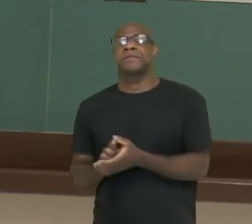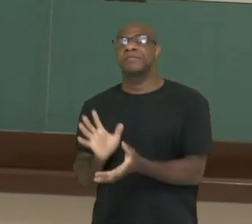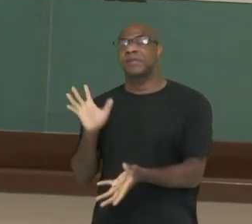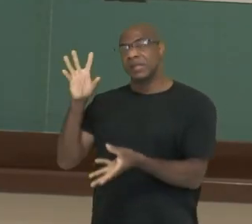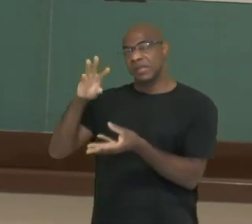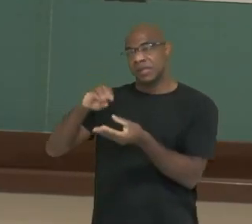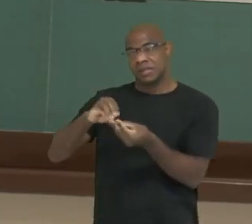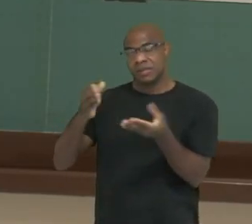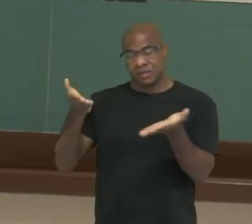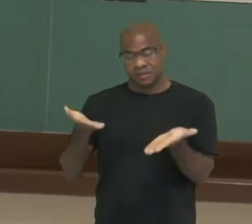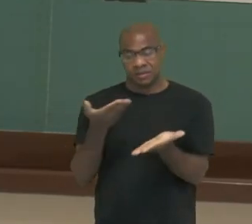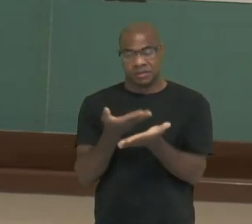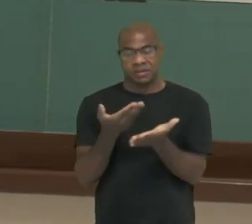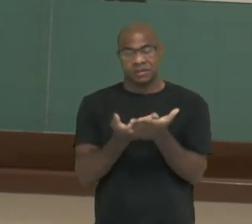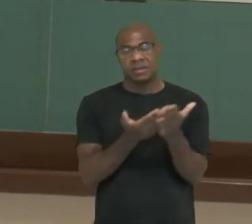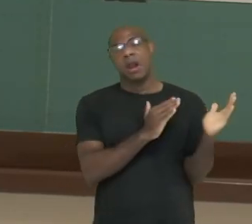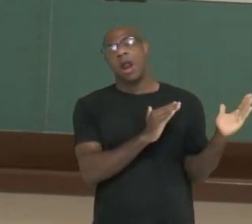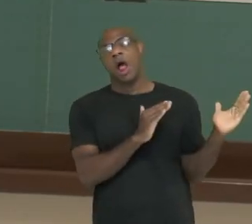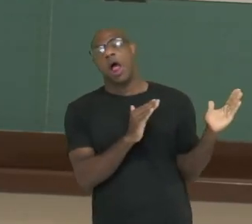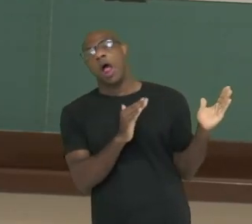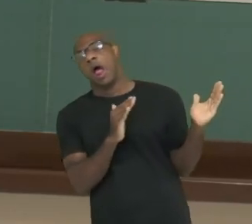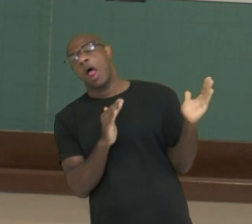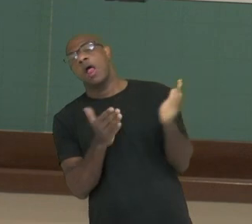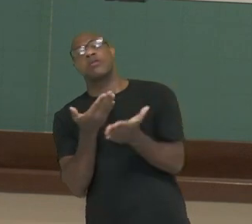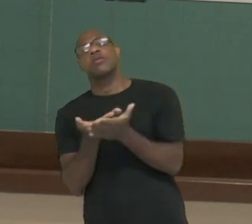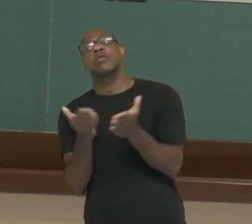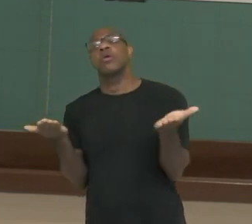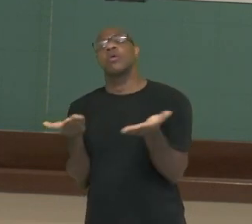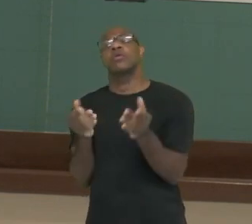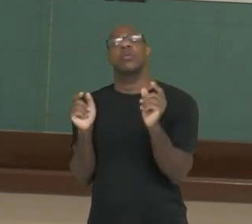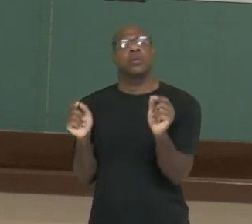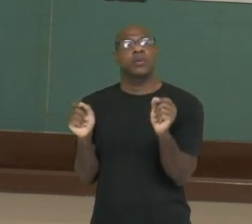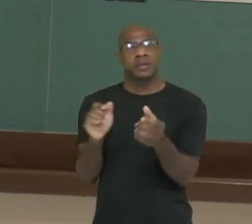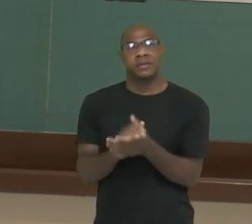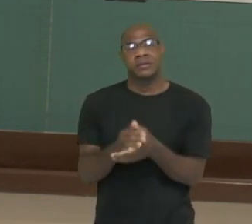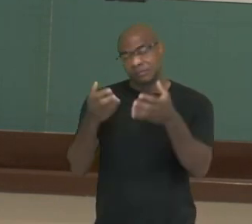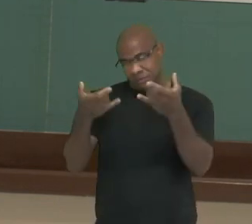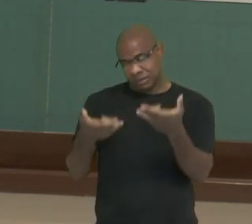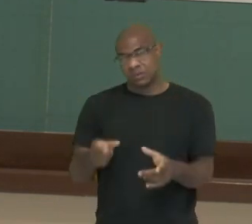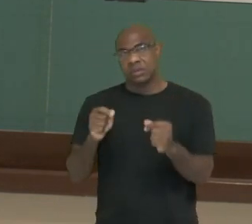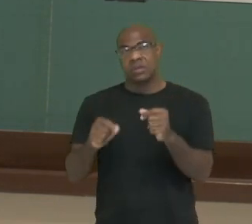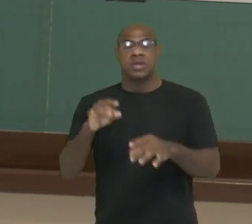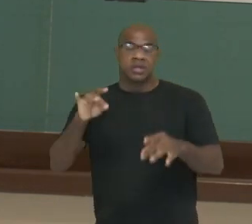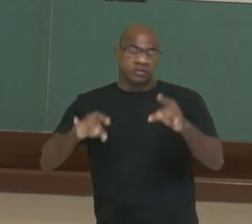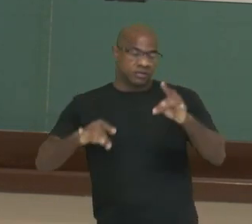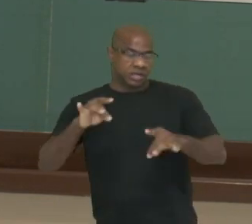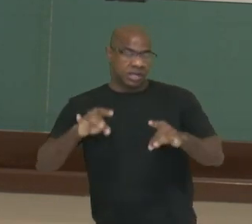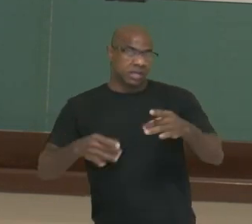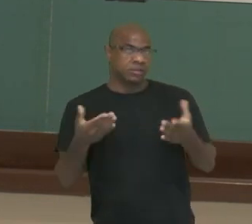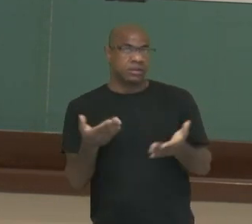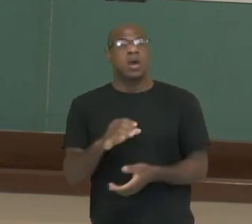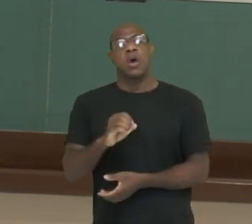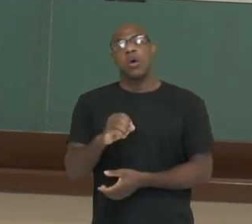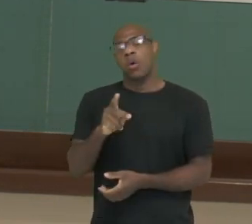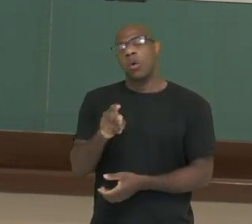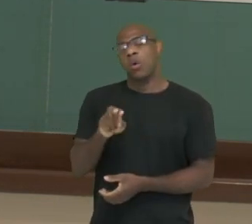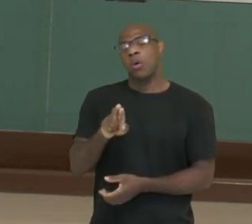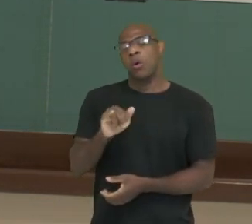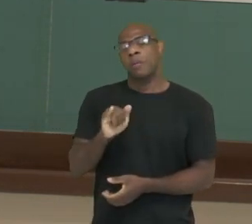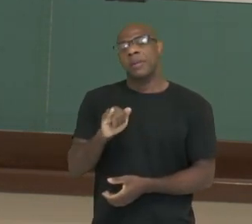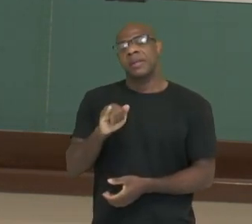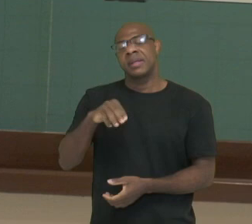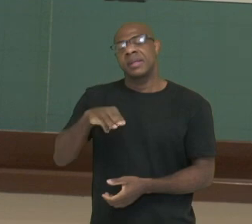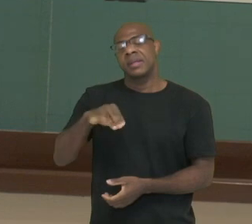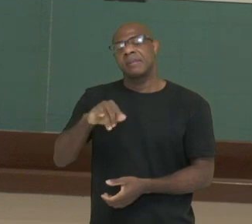Então, retomando, né, o que nós vimos nessa aula, né? Nós falamos sobre o teatro do oprimido, do Augusto Boal, né, técnica que